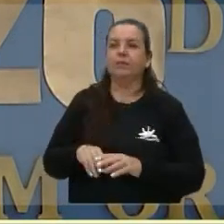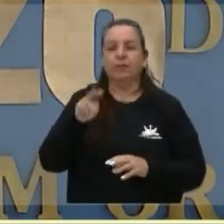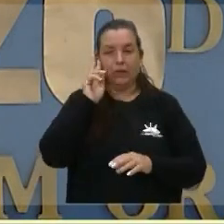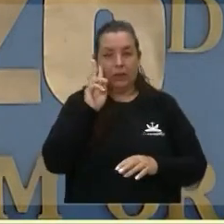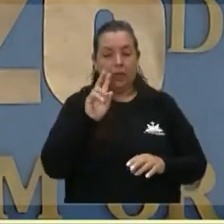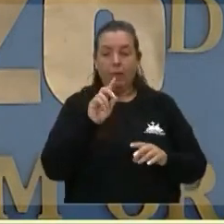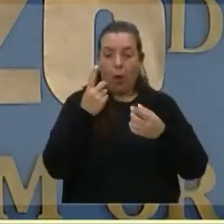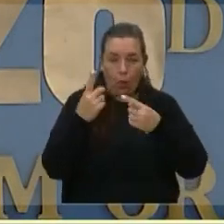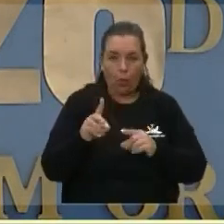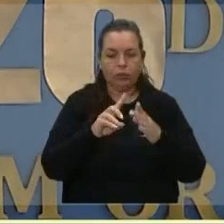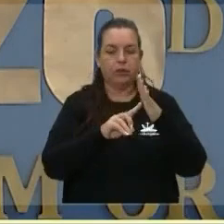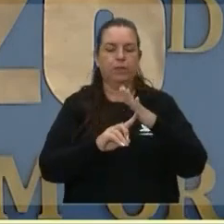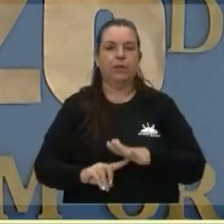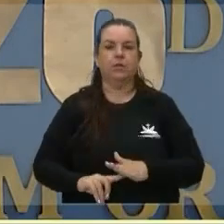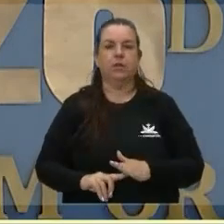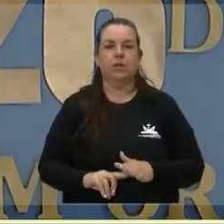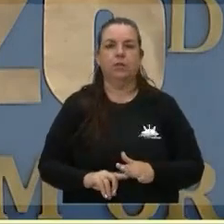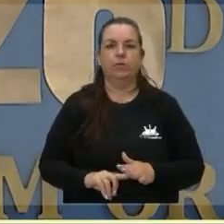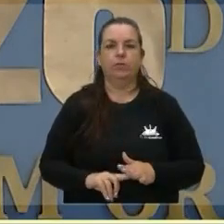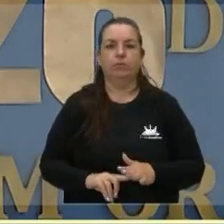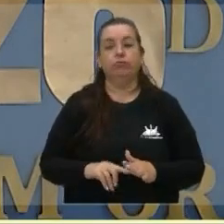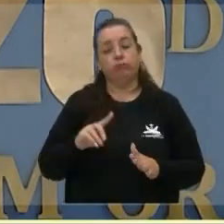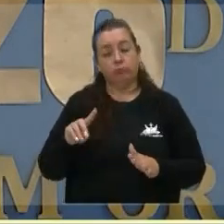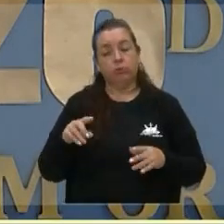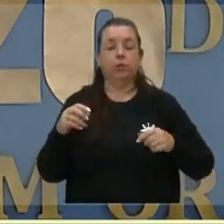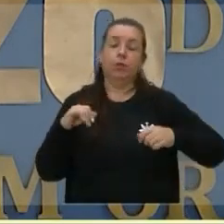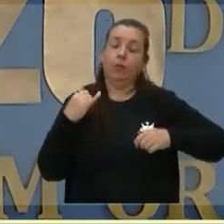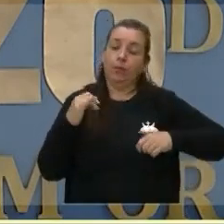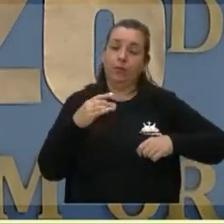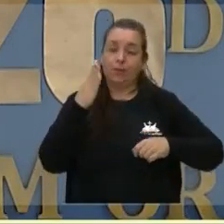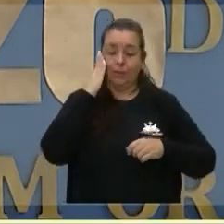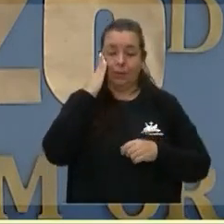contra a depressão? Pois é.